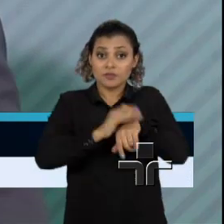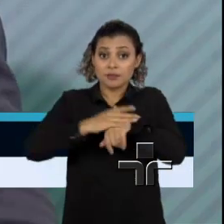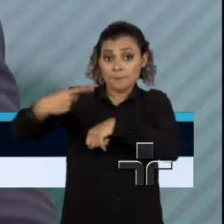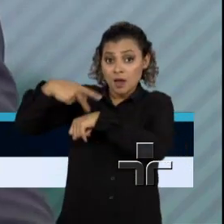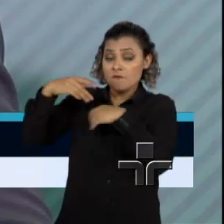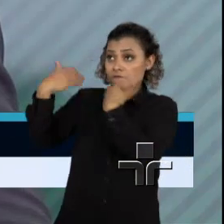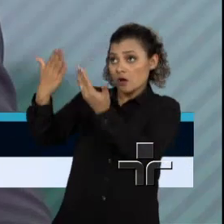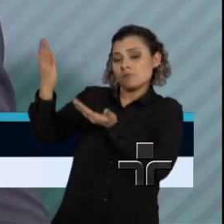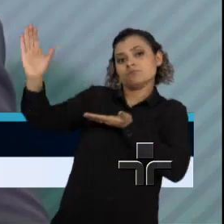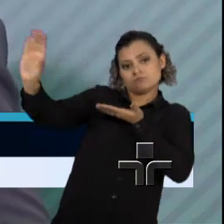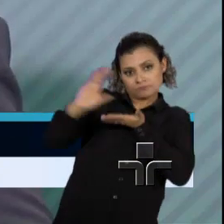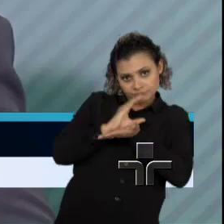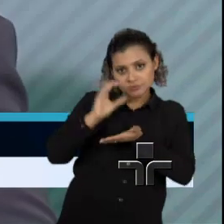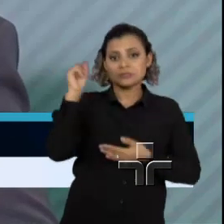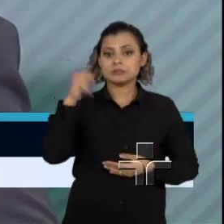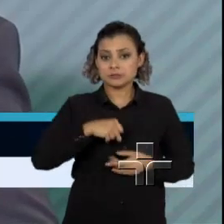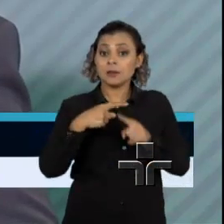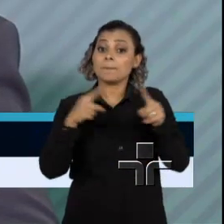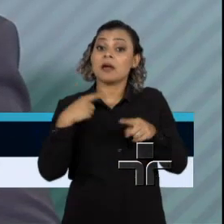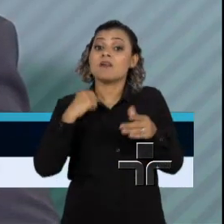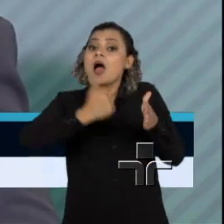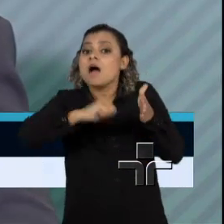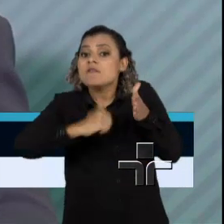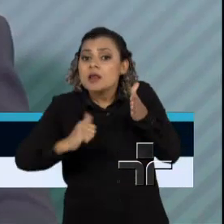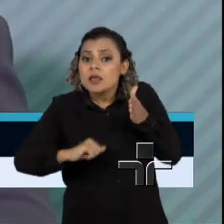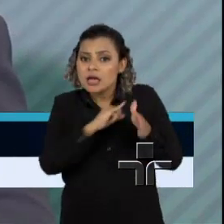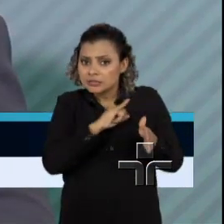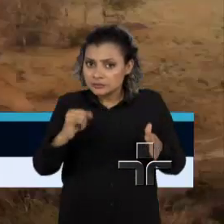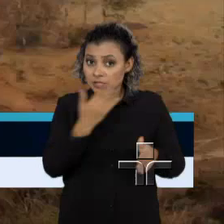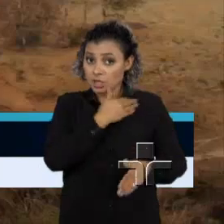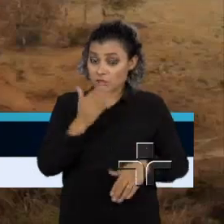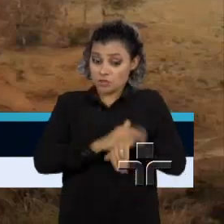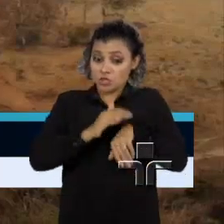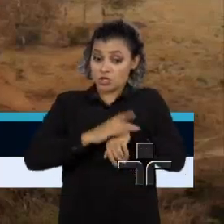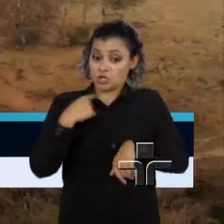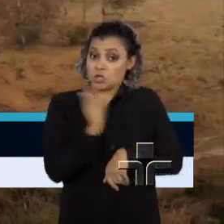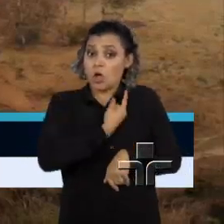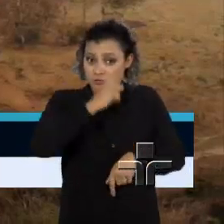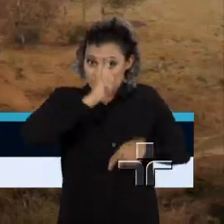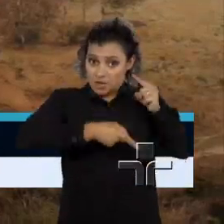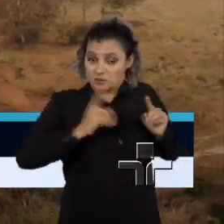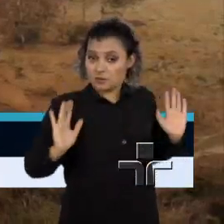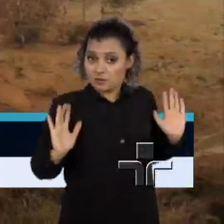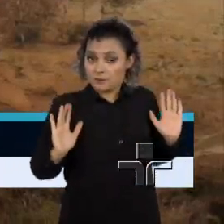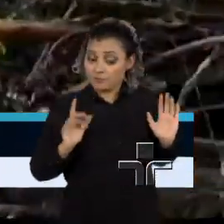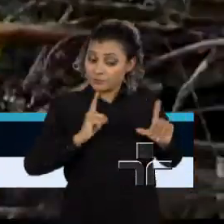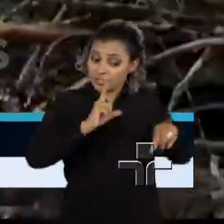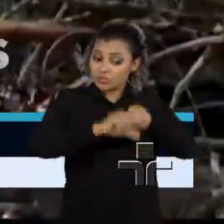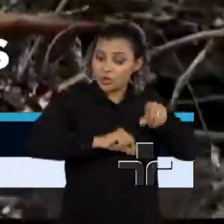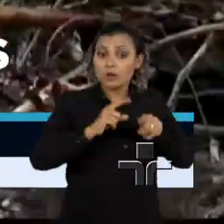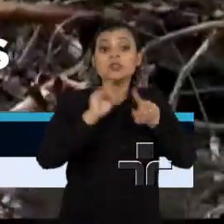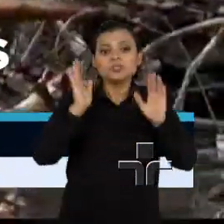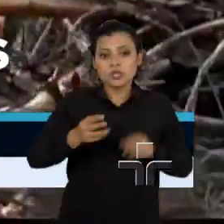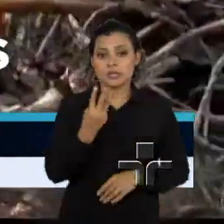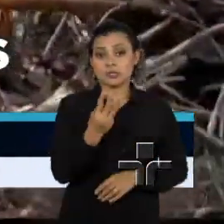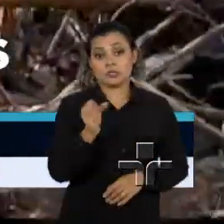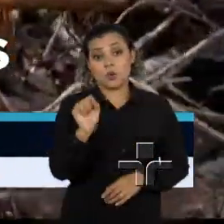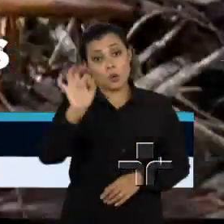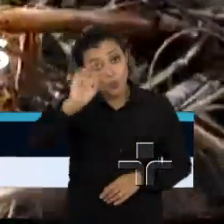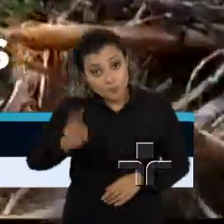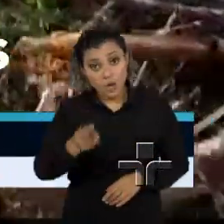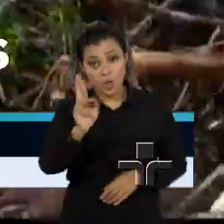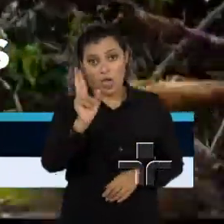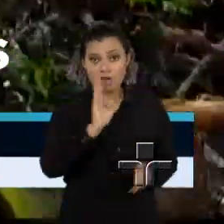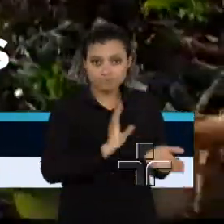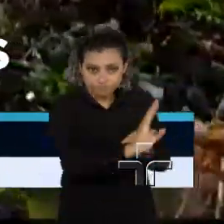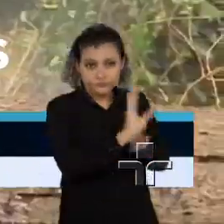estrangeiros, desde que analisado e que a governança seja nossa. De acordo com o governo, já foram investidos 38 milhões de reais